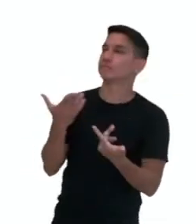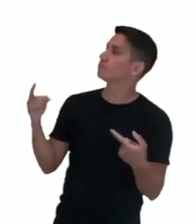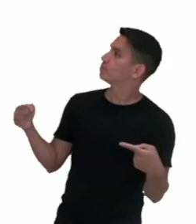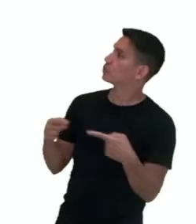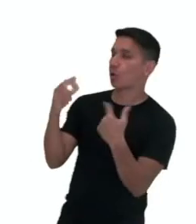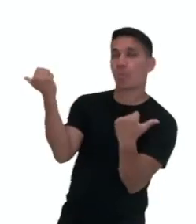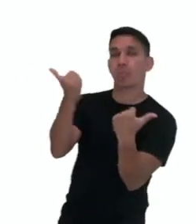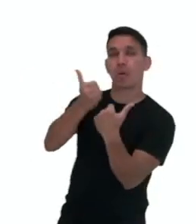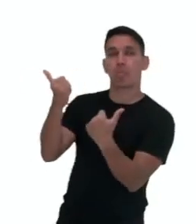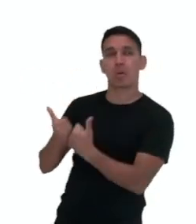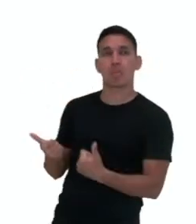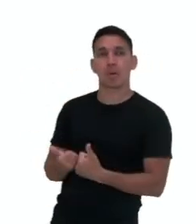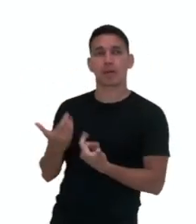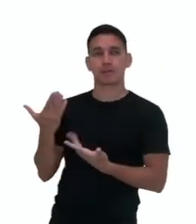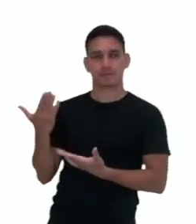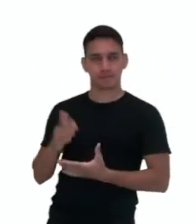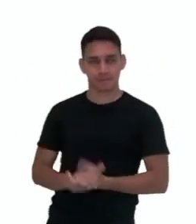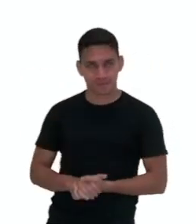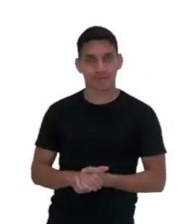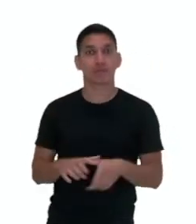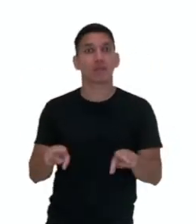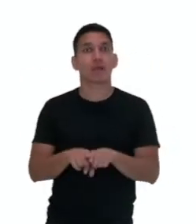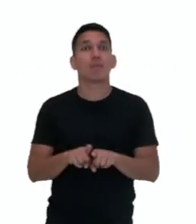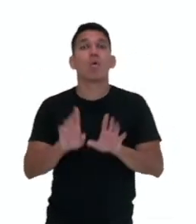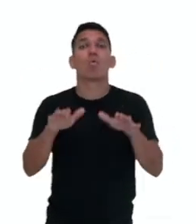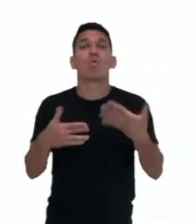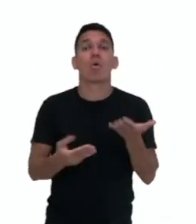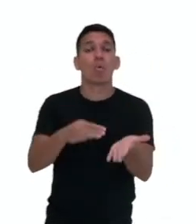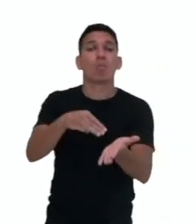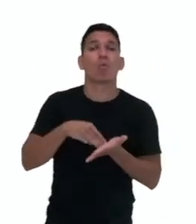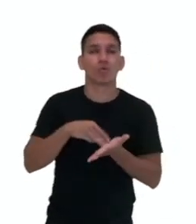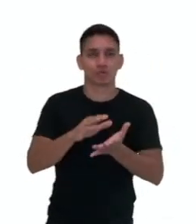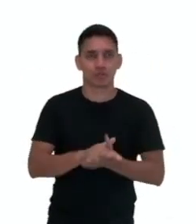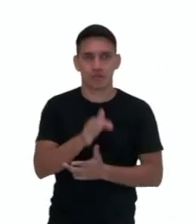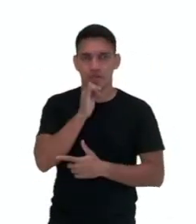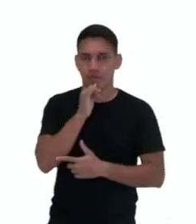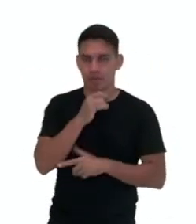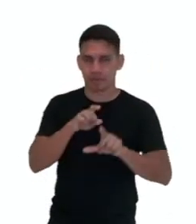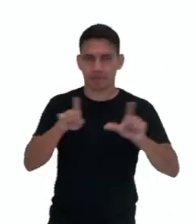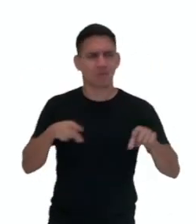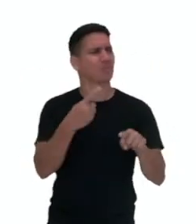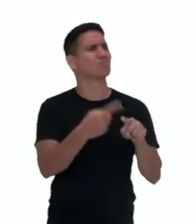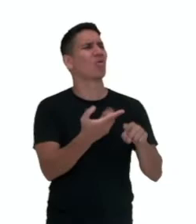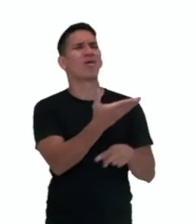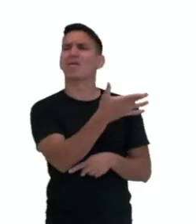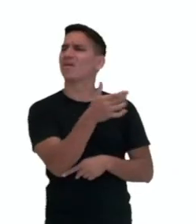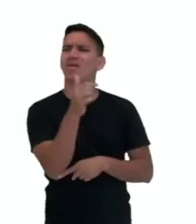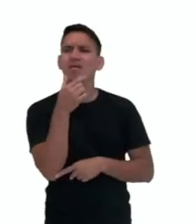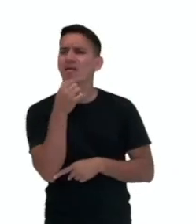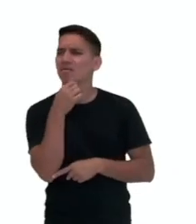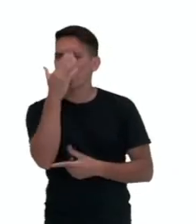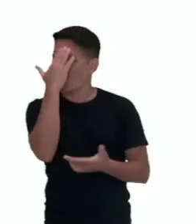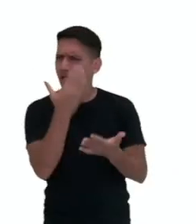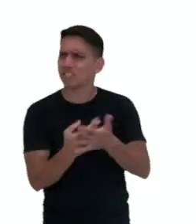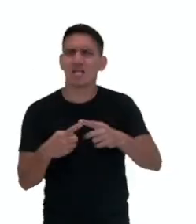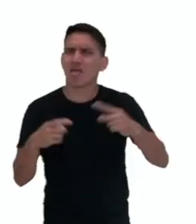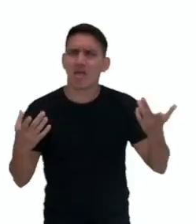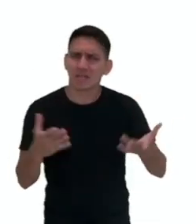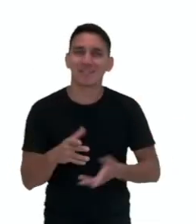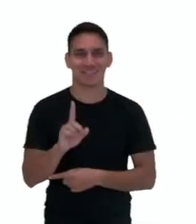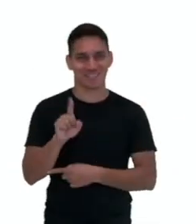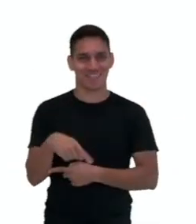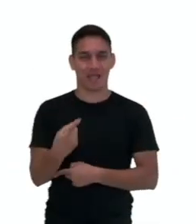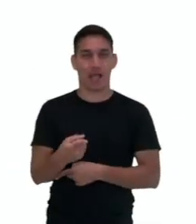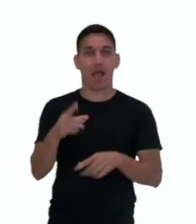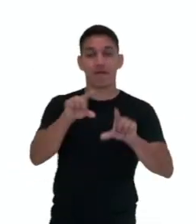pelas quais e por qual razão ou por qual motivo. Exemplo aqui, por que ele não acredita na ciência, né? Então é uma